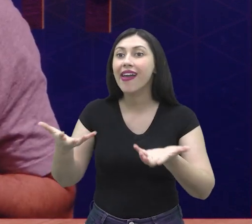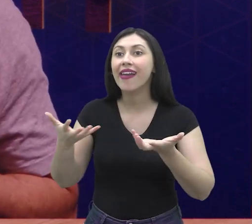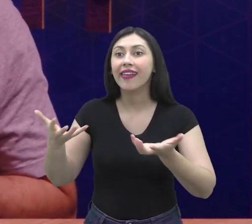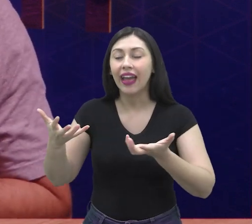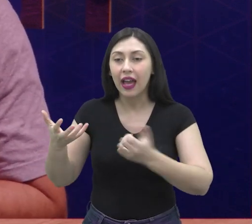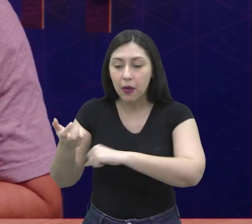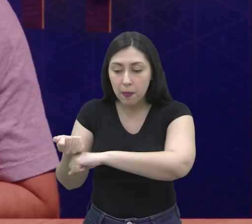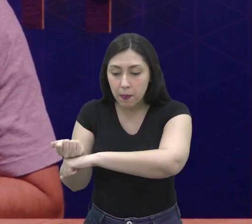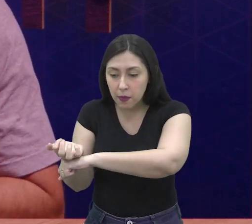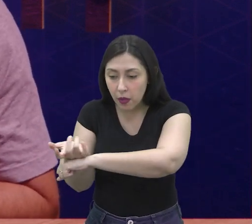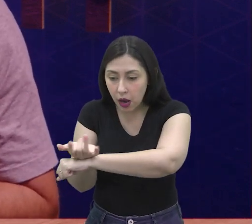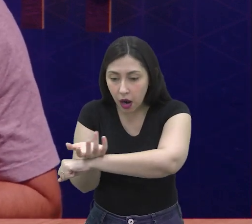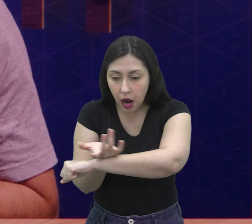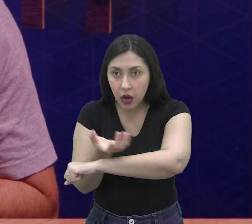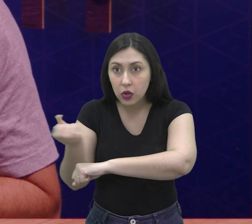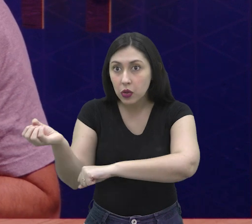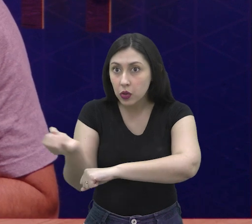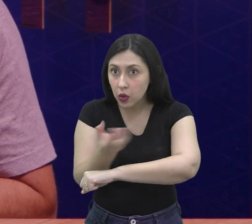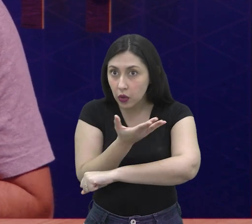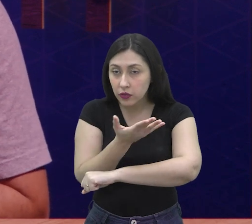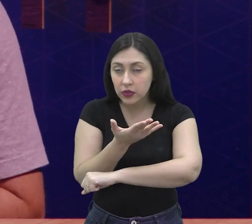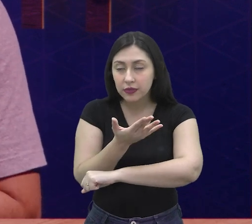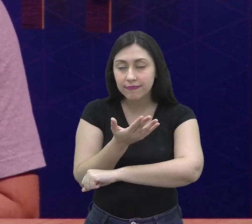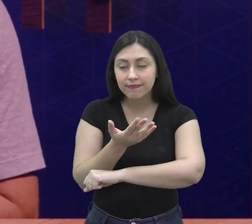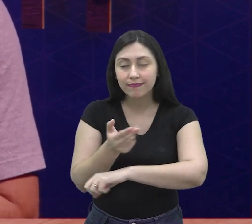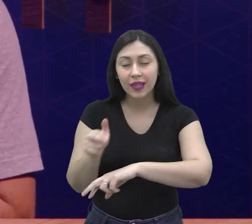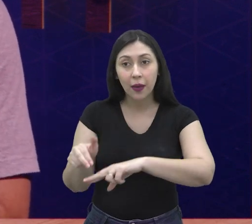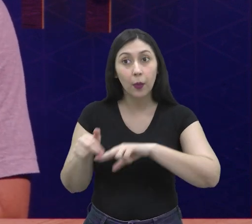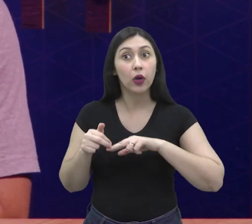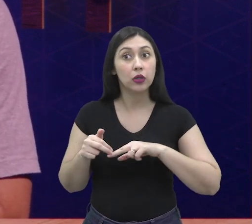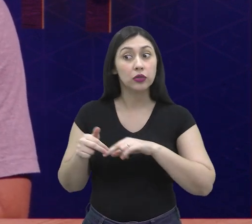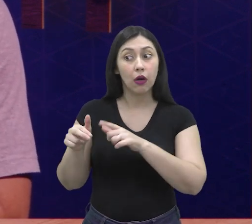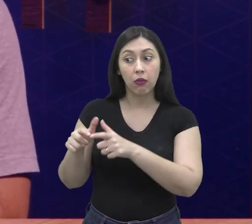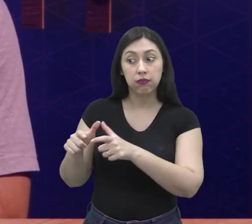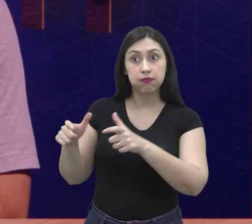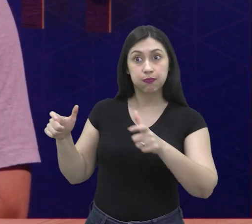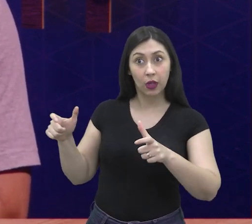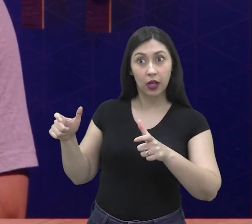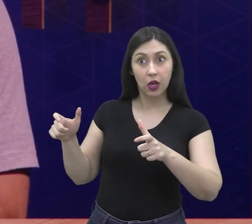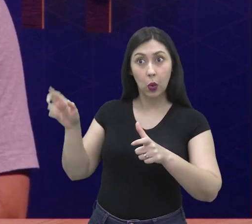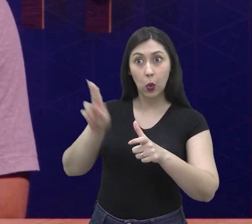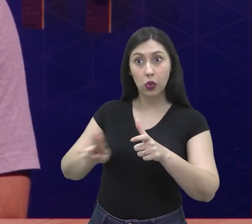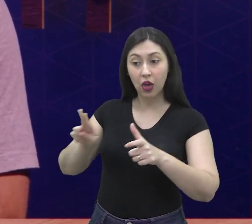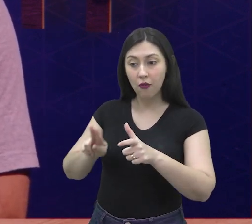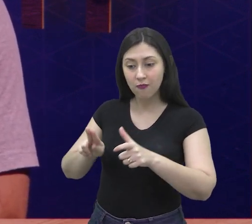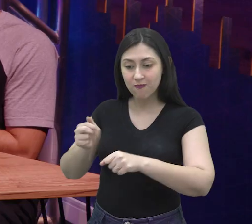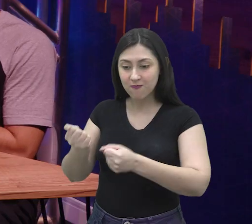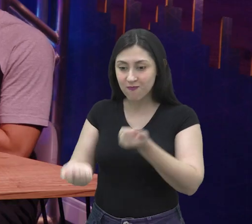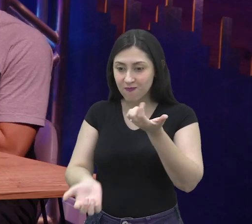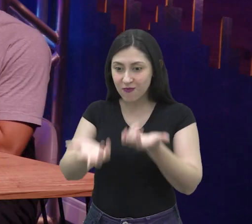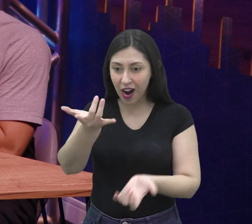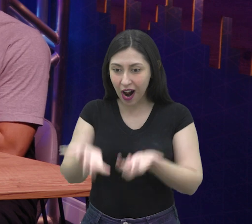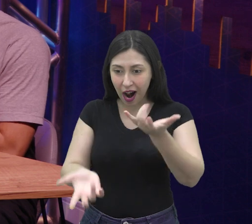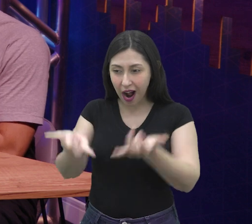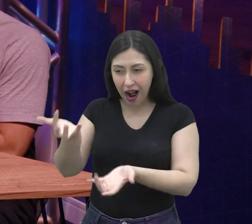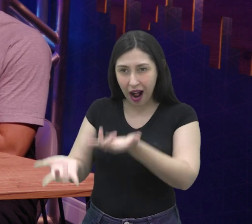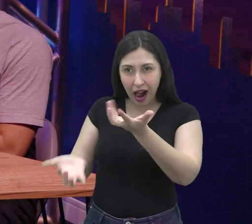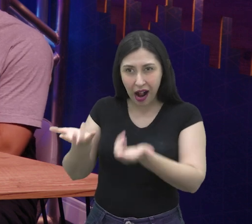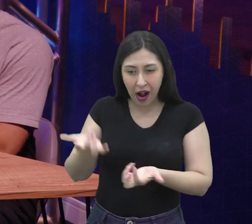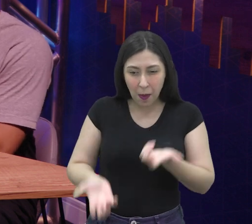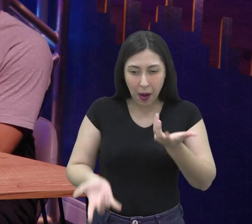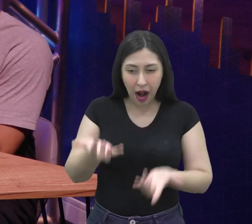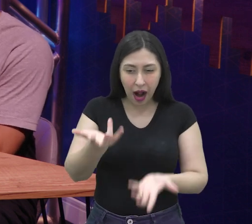renovar esse pasto. E aí muitos usam o fogo para renovar. Então eles botam